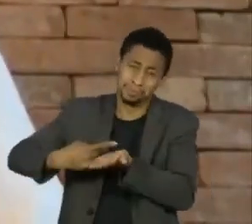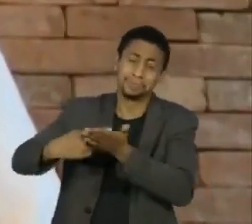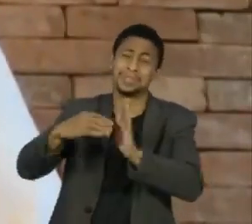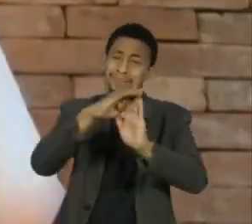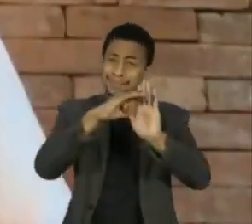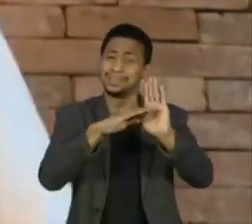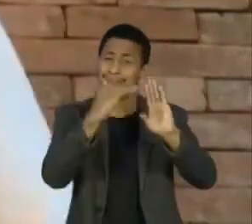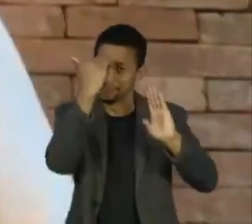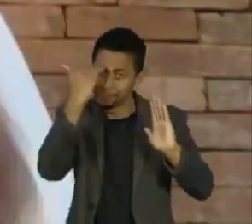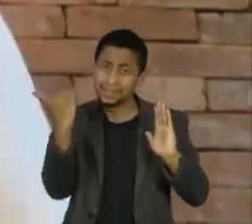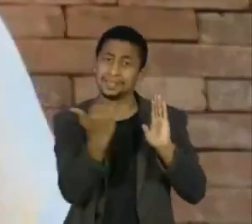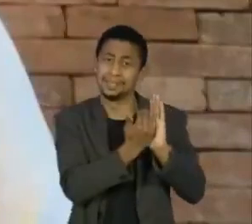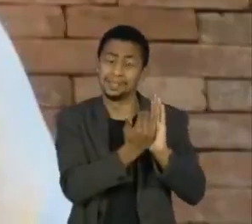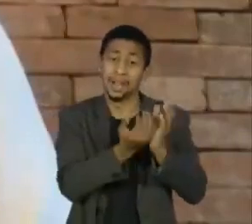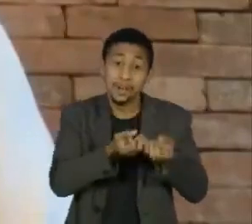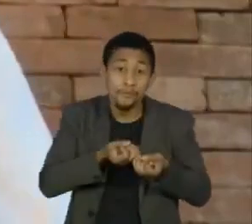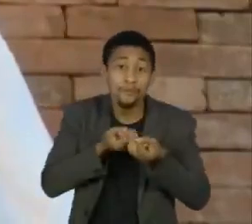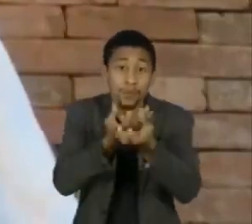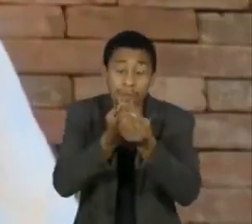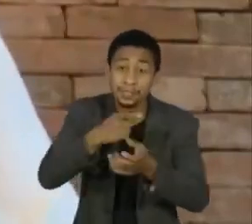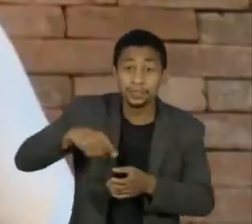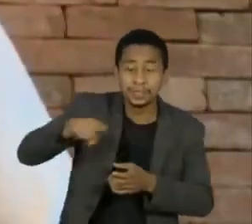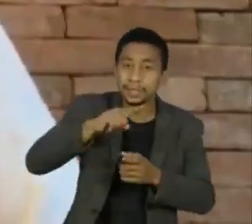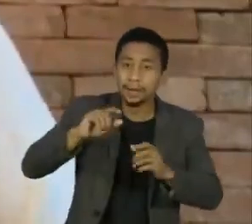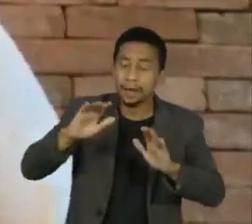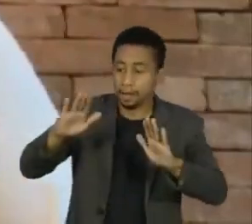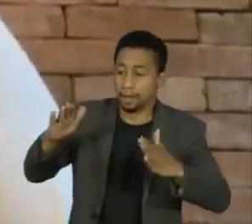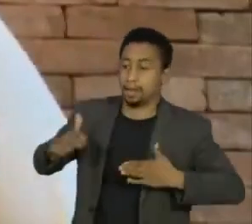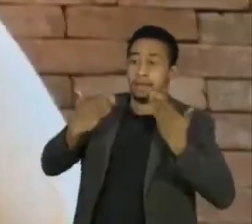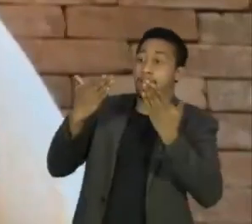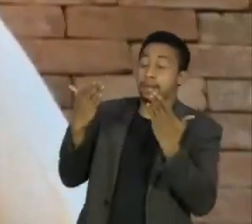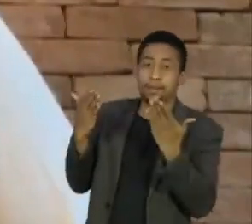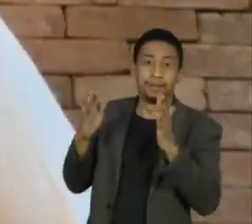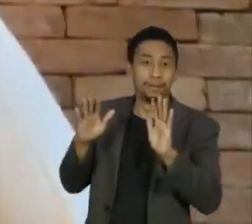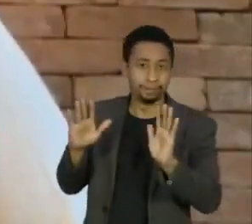tipo de informação, não é para assustar, é apenas para provocar a responsabilidade das pessoas.